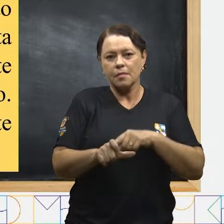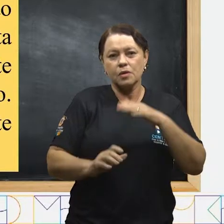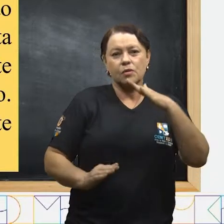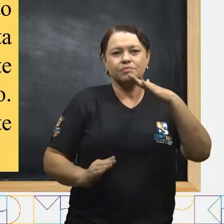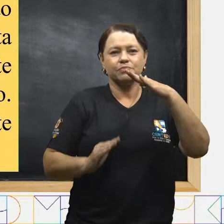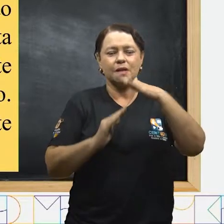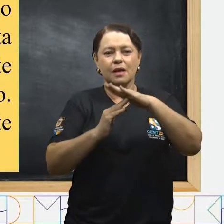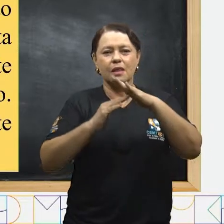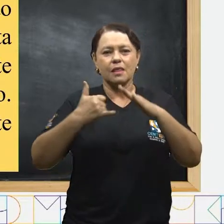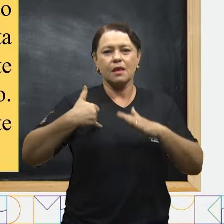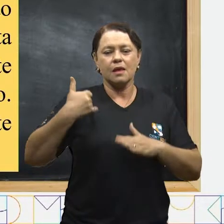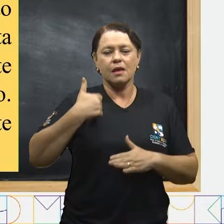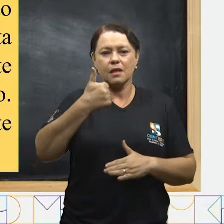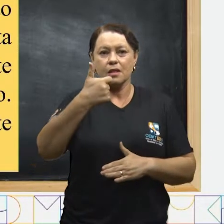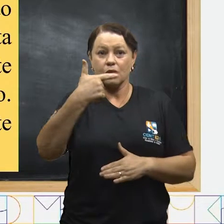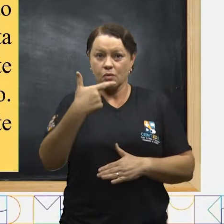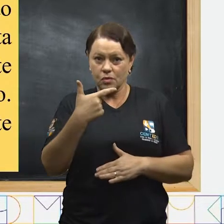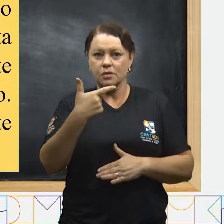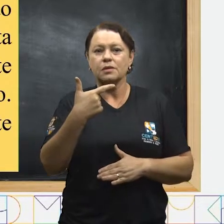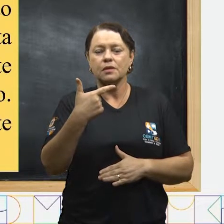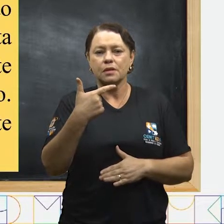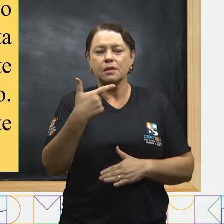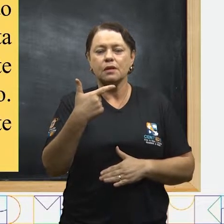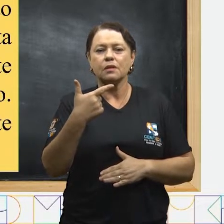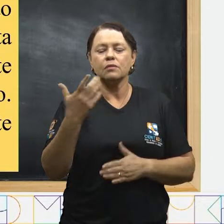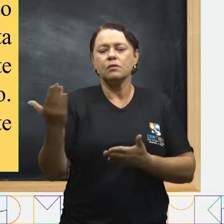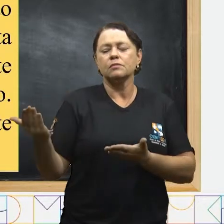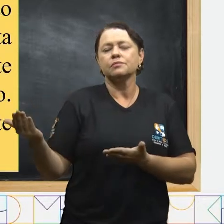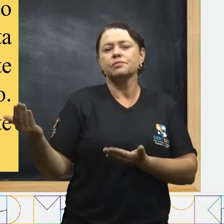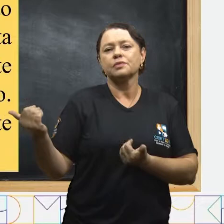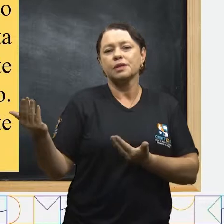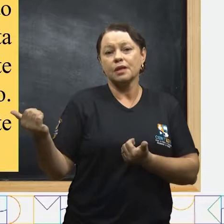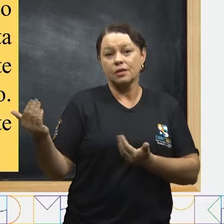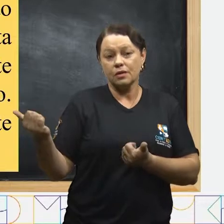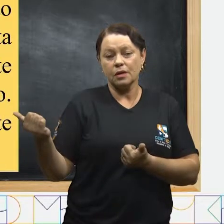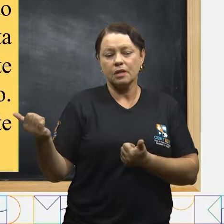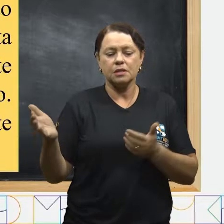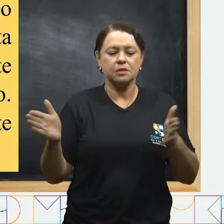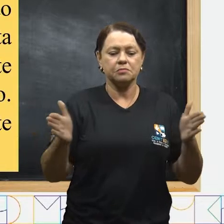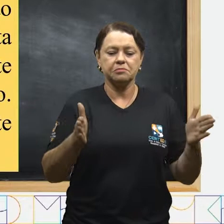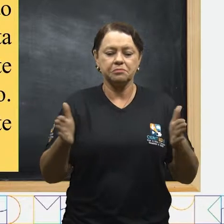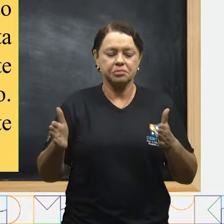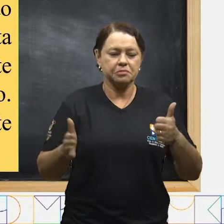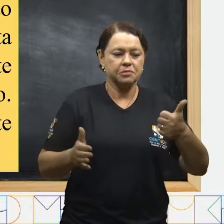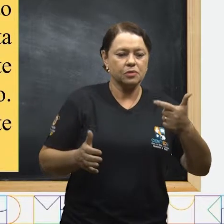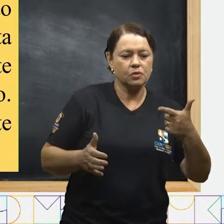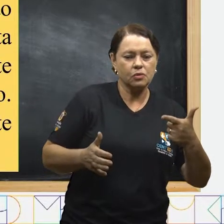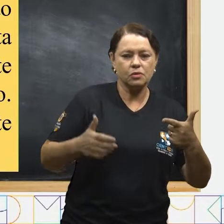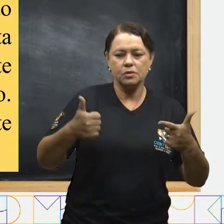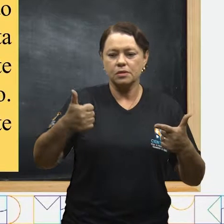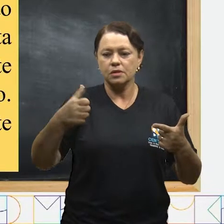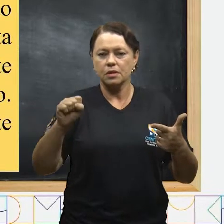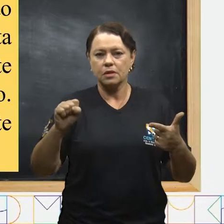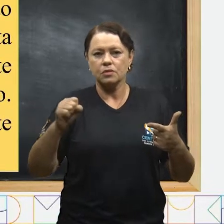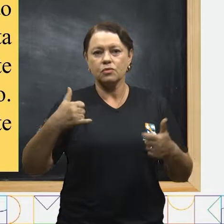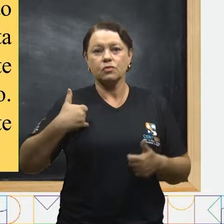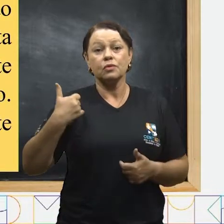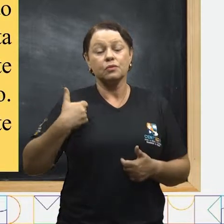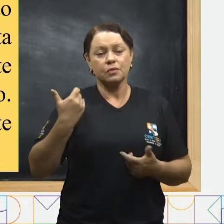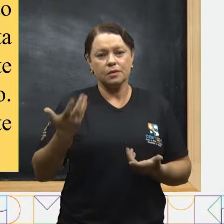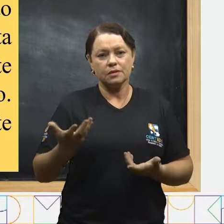12 anos de idade incompletos e adolescente aquela entre 12 e 18 anos de